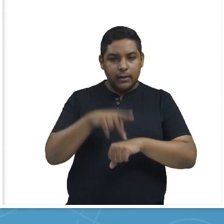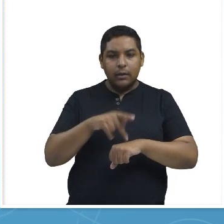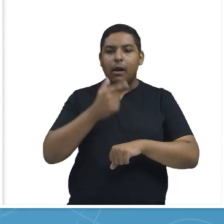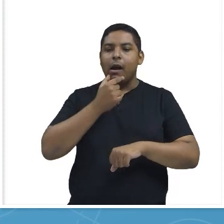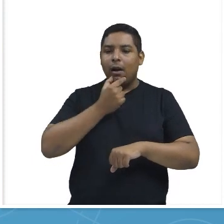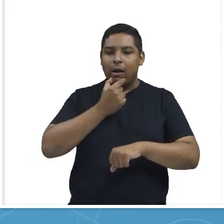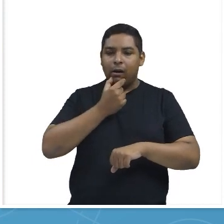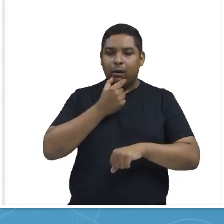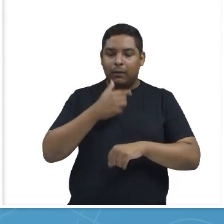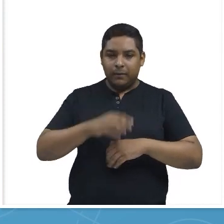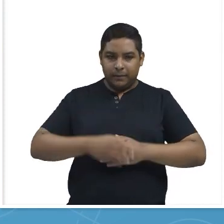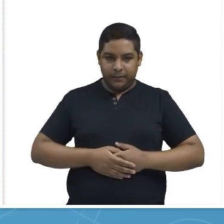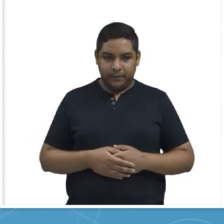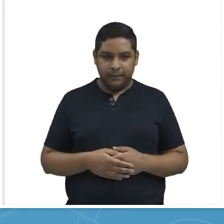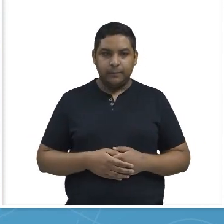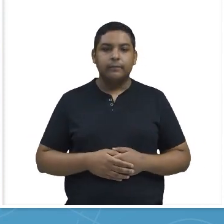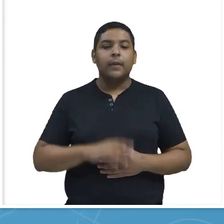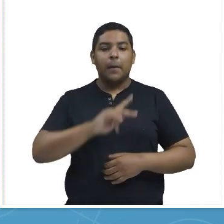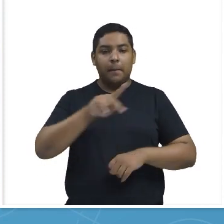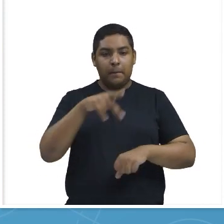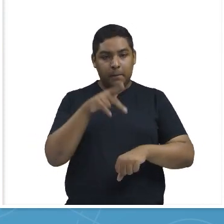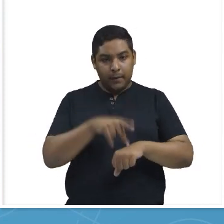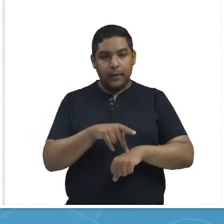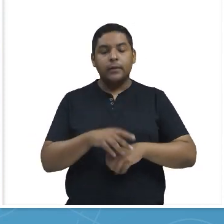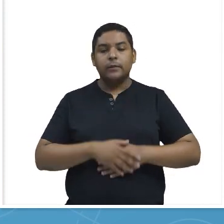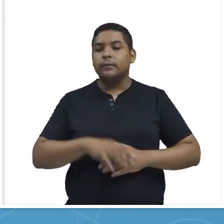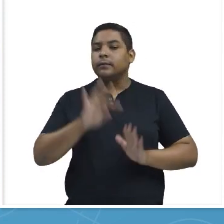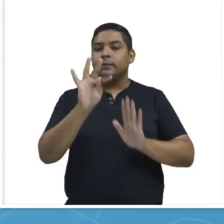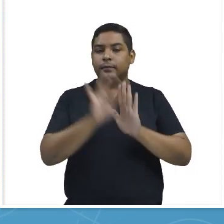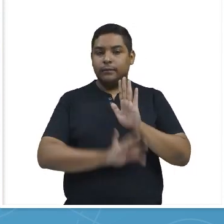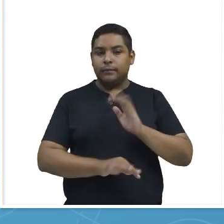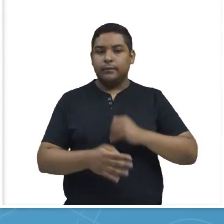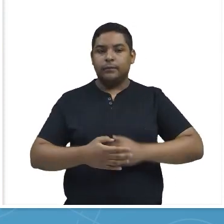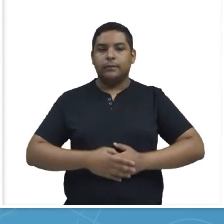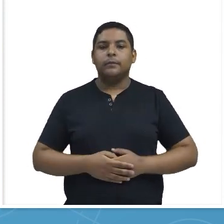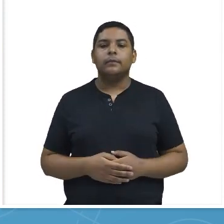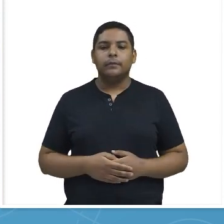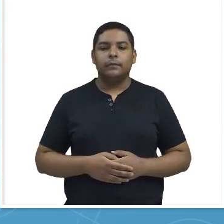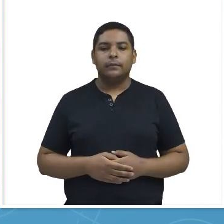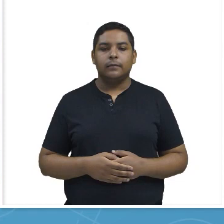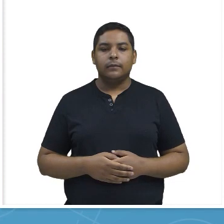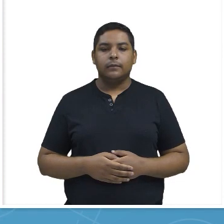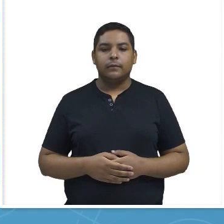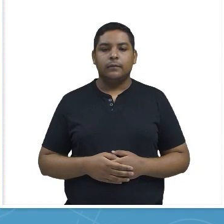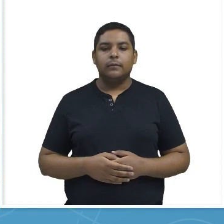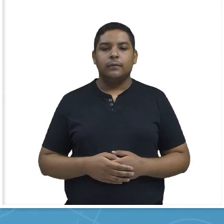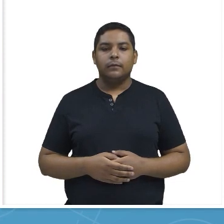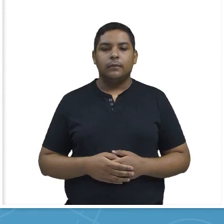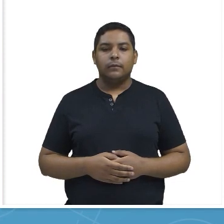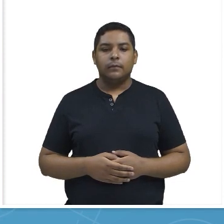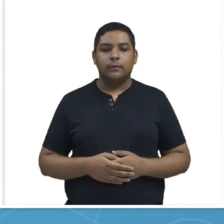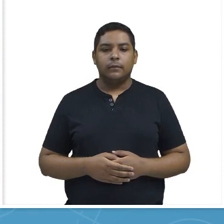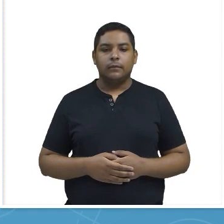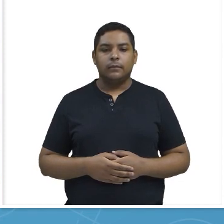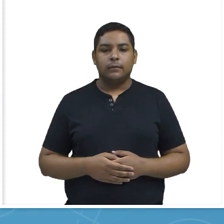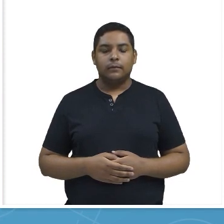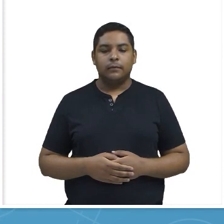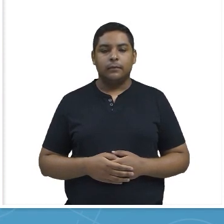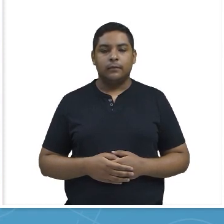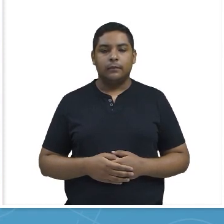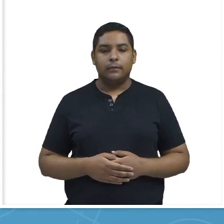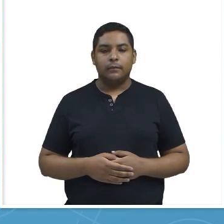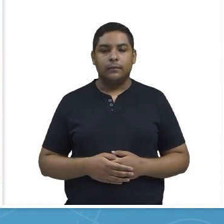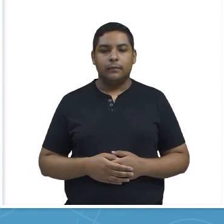temos um pequeno texto sobre esse país, que England is a country, é um país. Um country that is part of